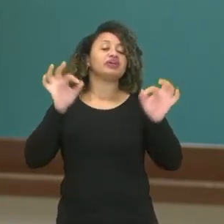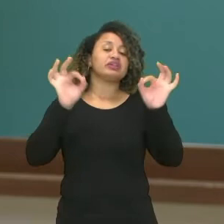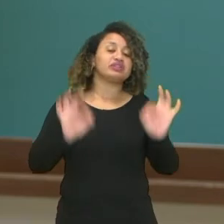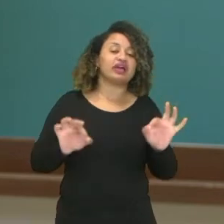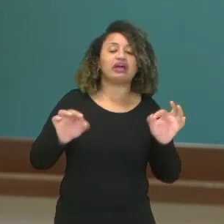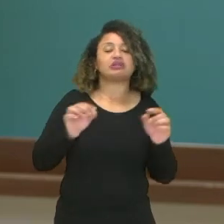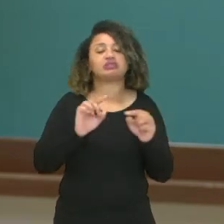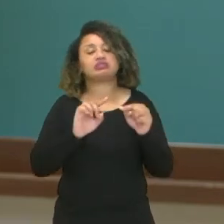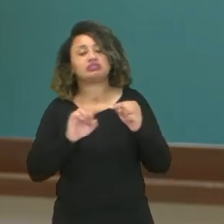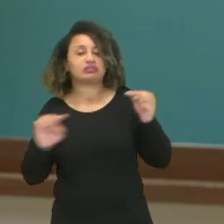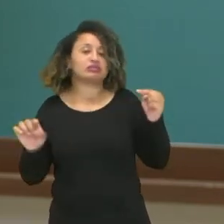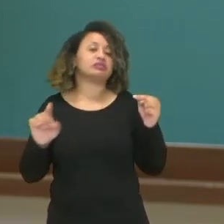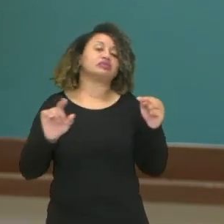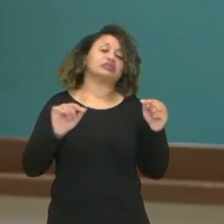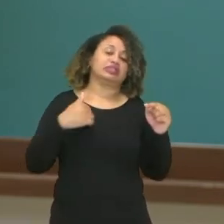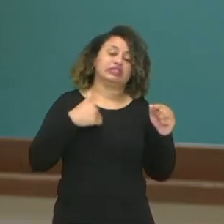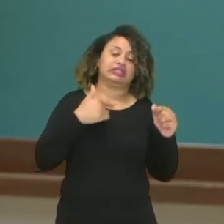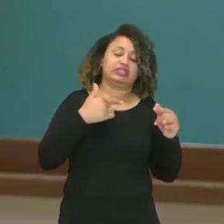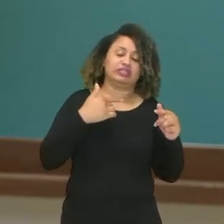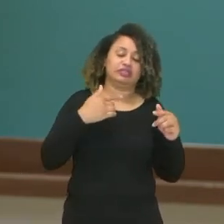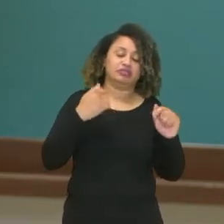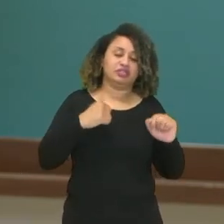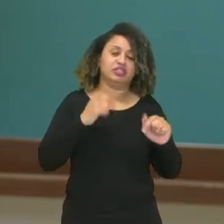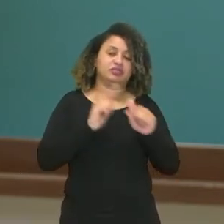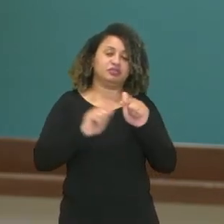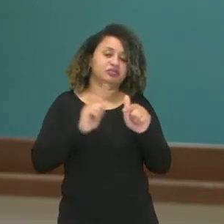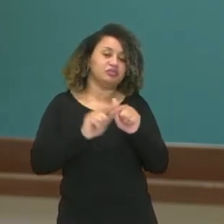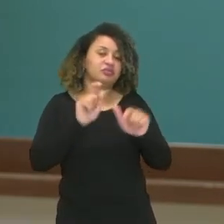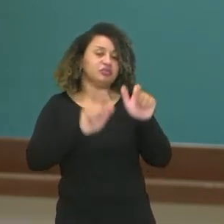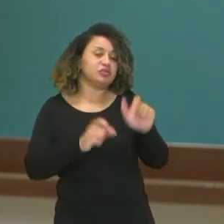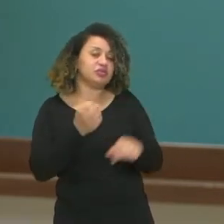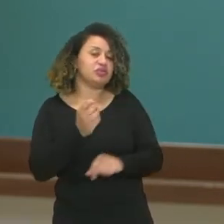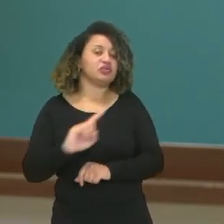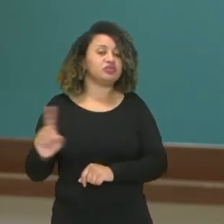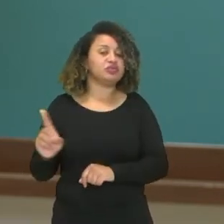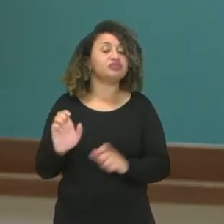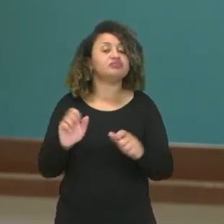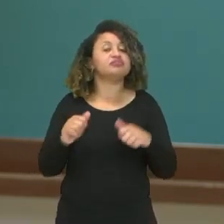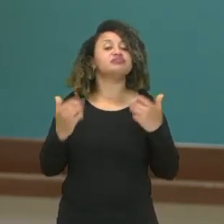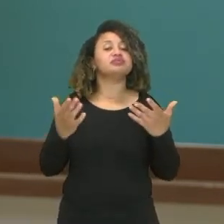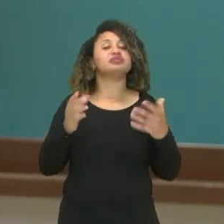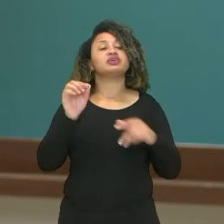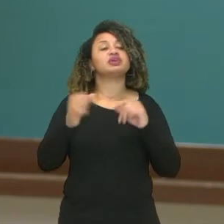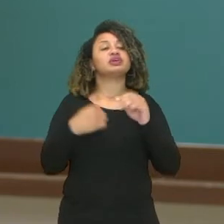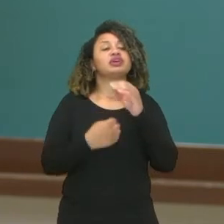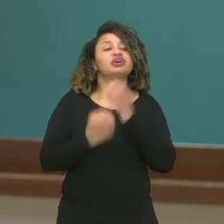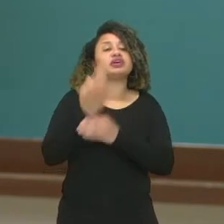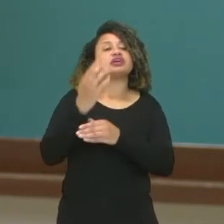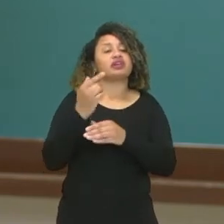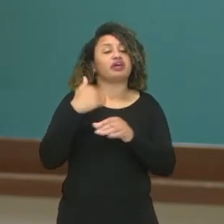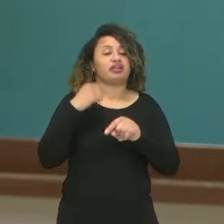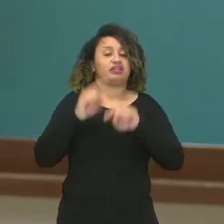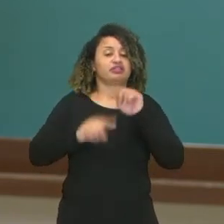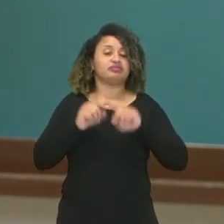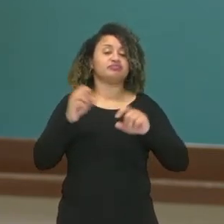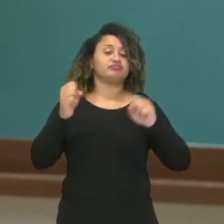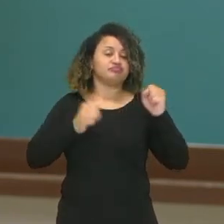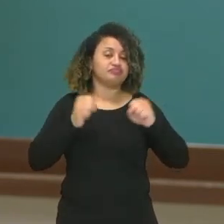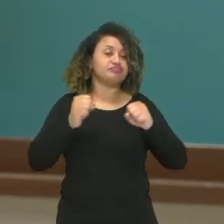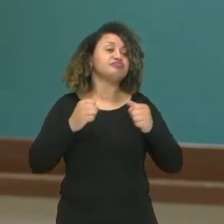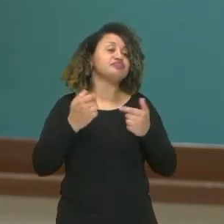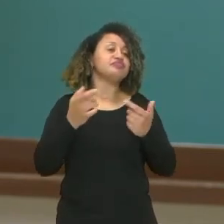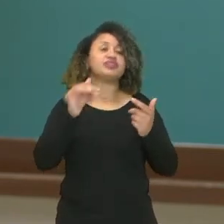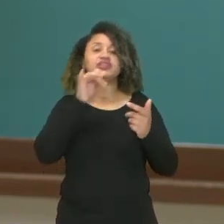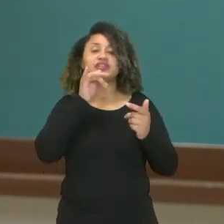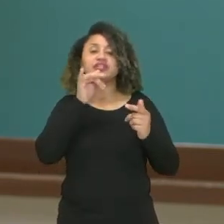que iria machucar, o que é lesionar ou não uma pessoa. Então, aí eles criaram esses equipamentos. Como as carteiras